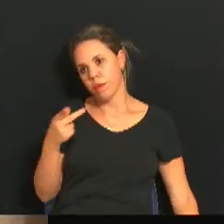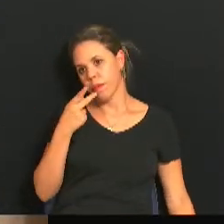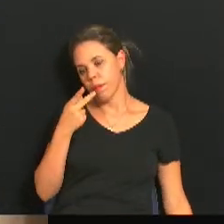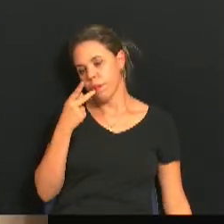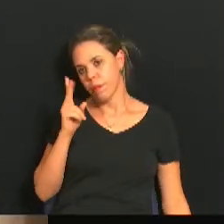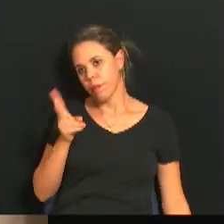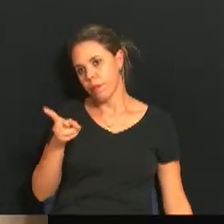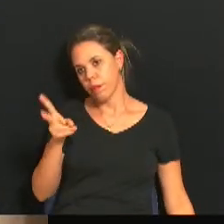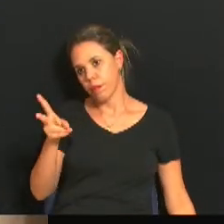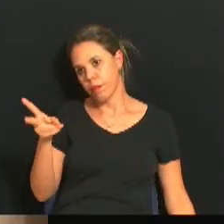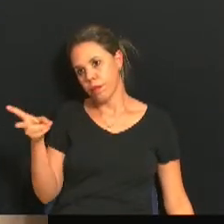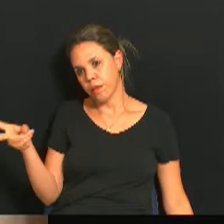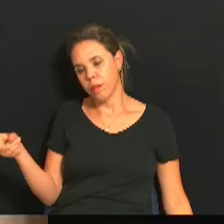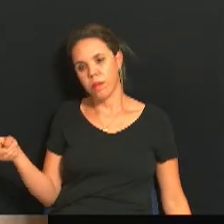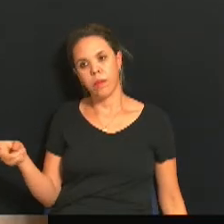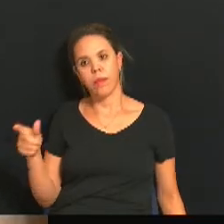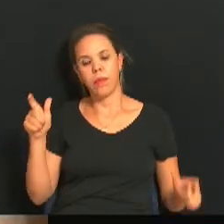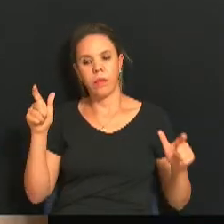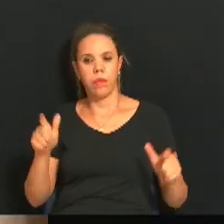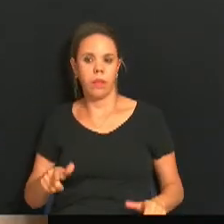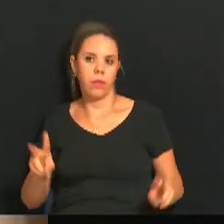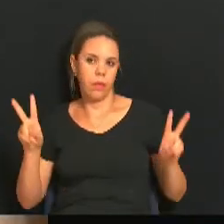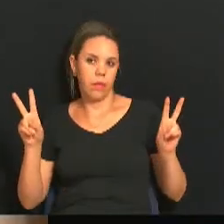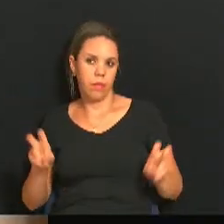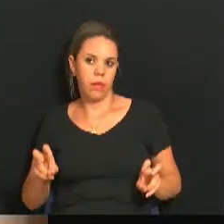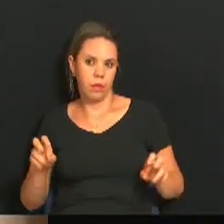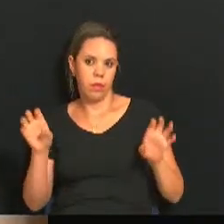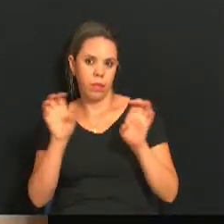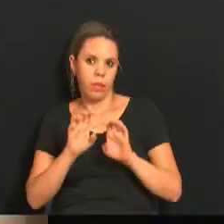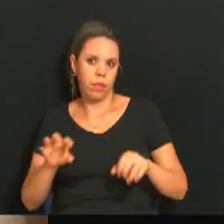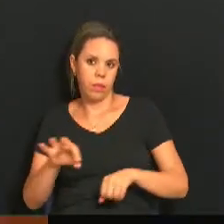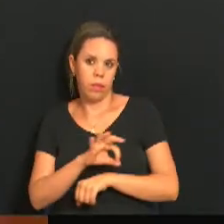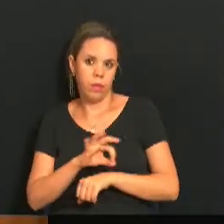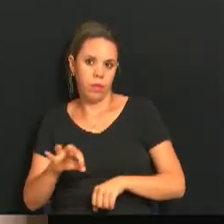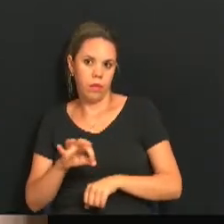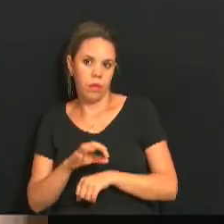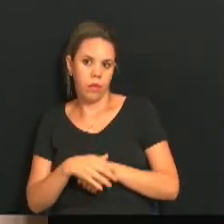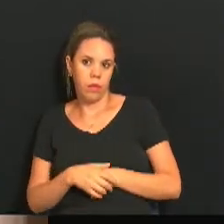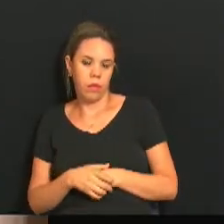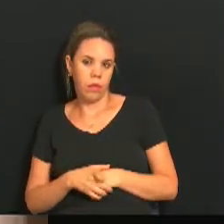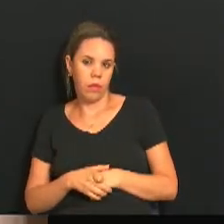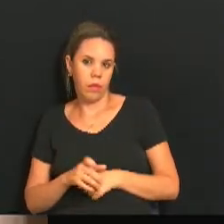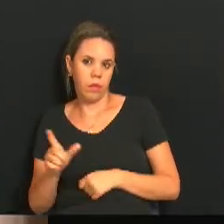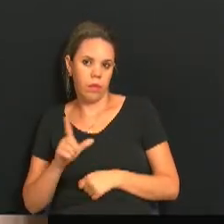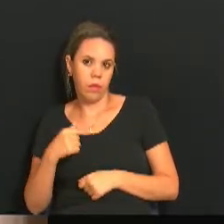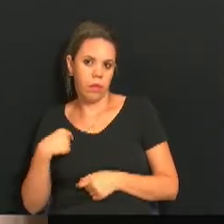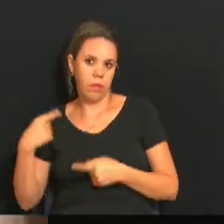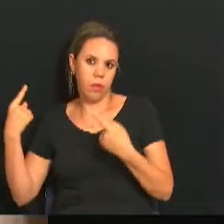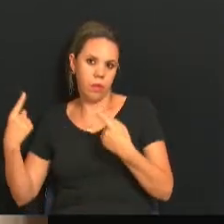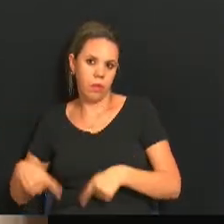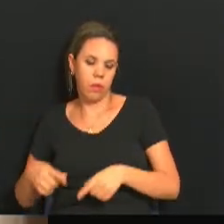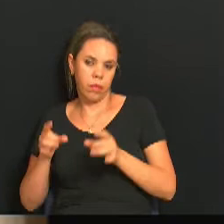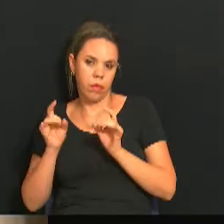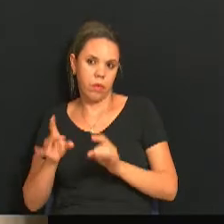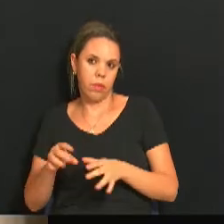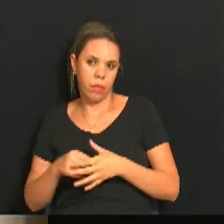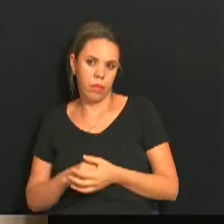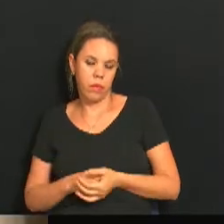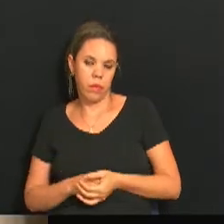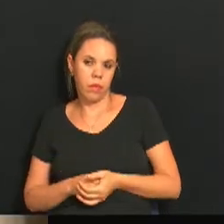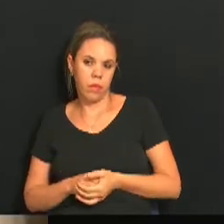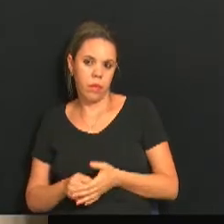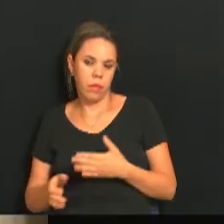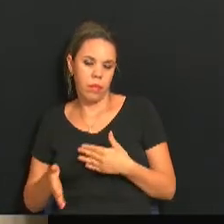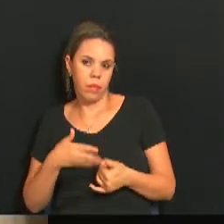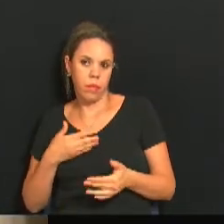seja mantida tombamento dos espaços que diz respeito às estruturas arquitetônicas é o que eu sou contra venda de qualquer